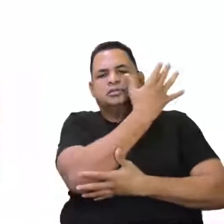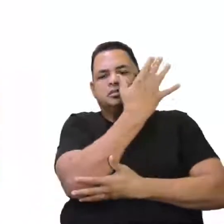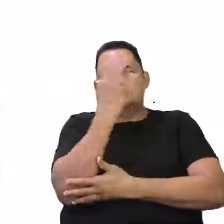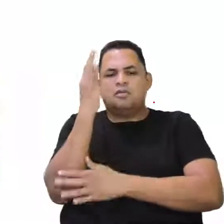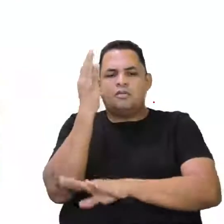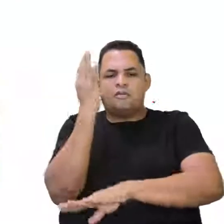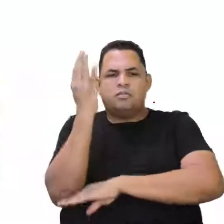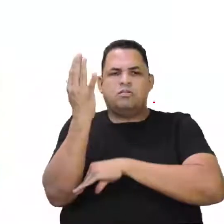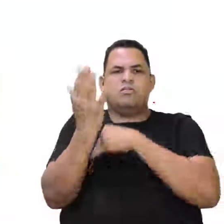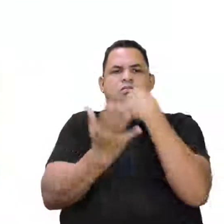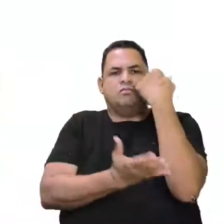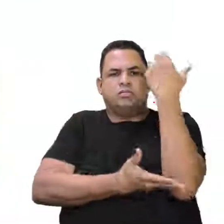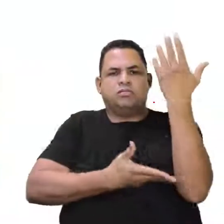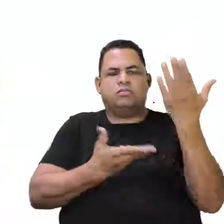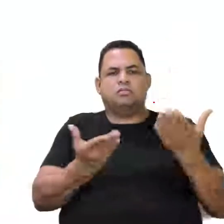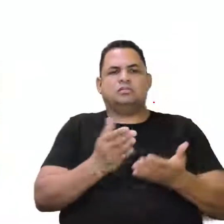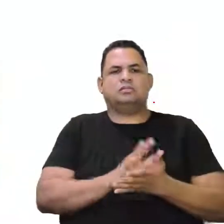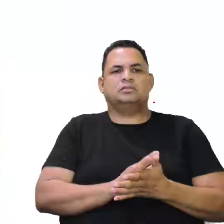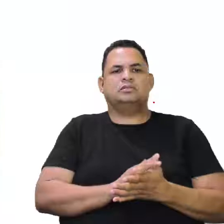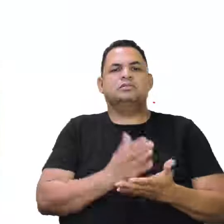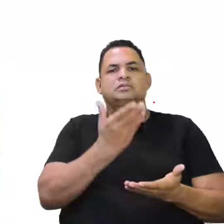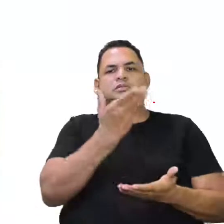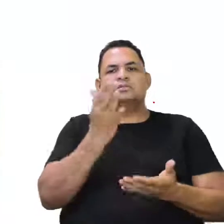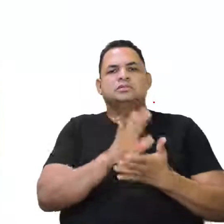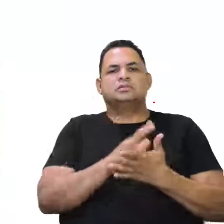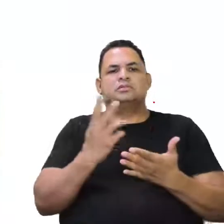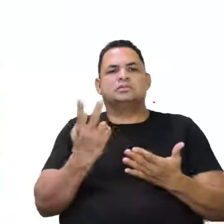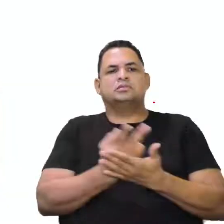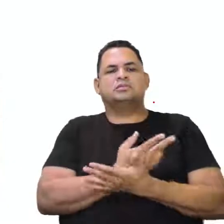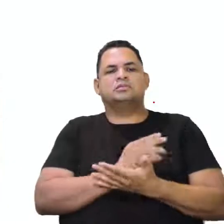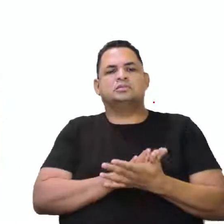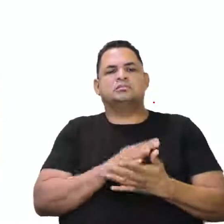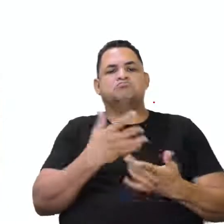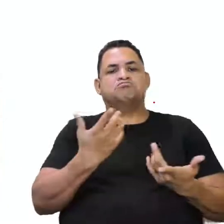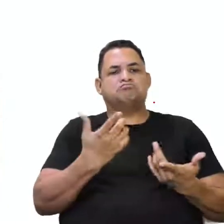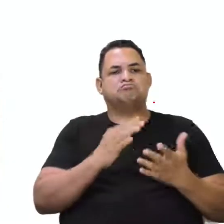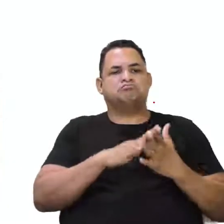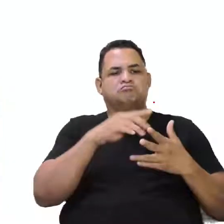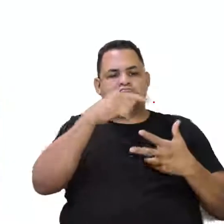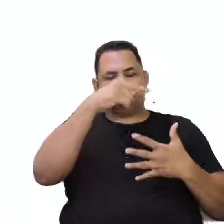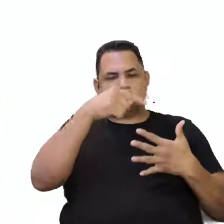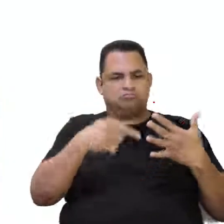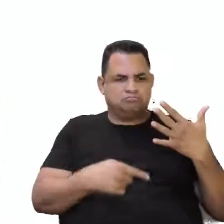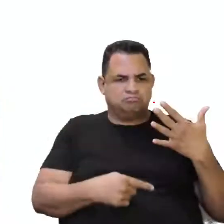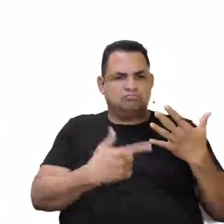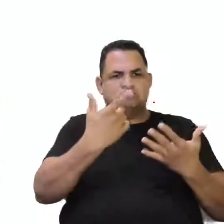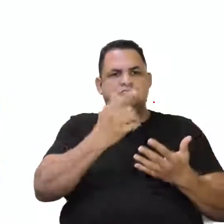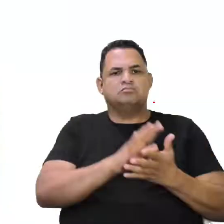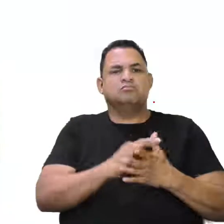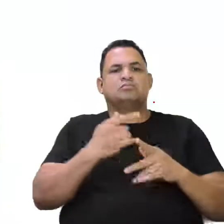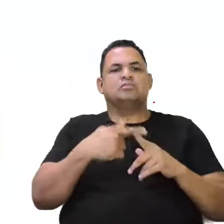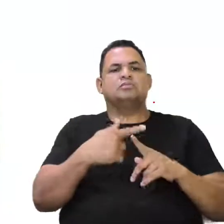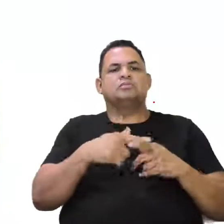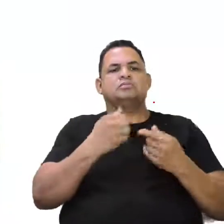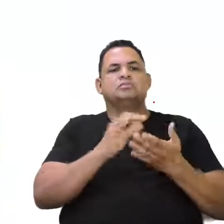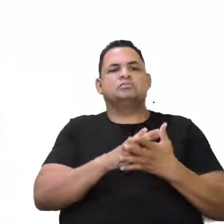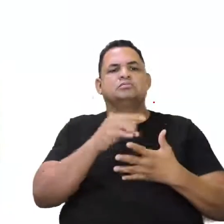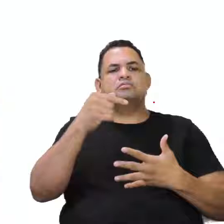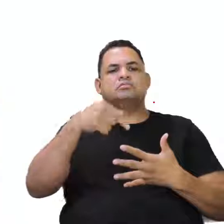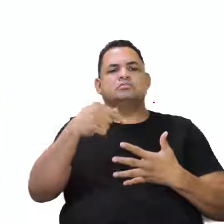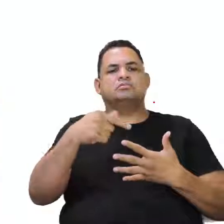Olha lá na tela. Os desmatamentos acontecem por vários motivos, entre eles podemos citar o